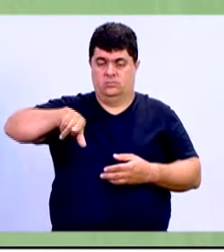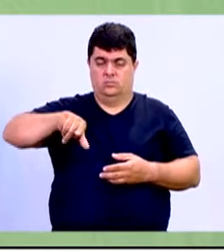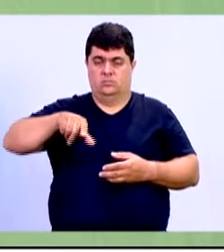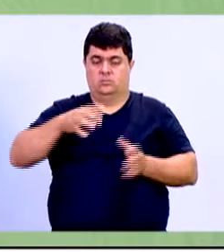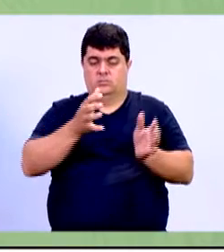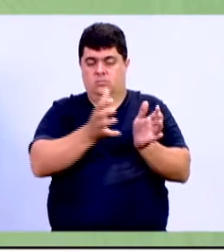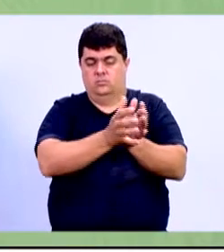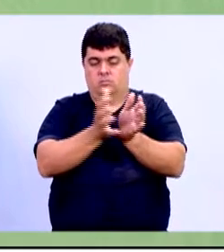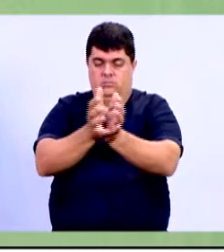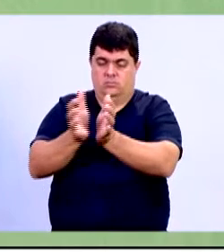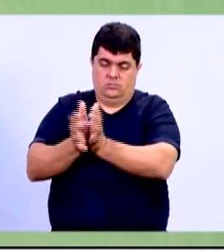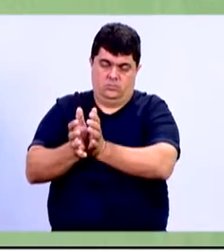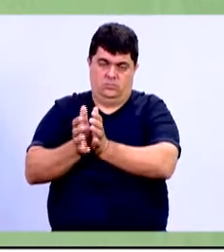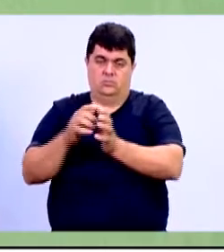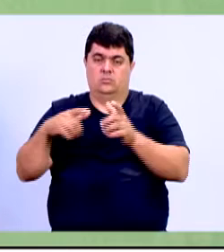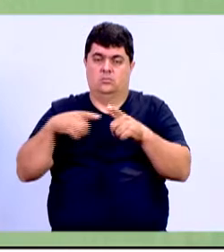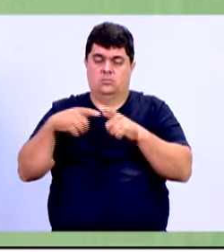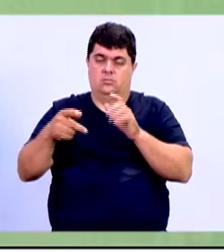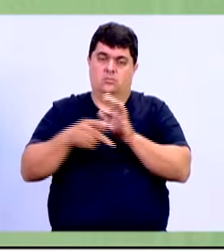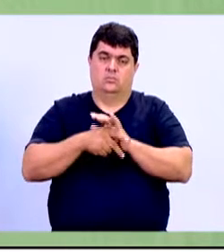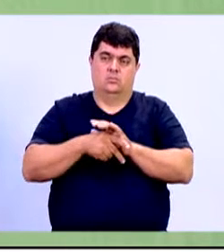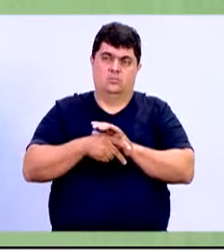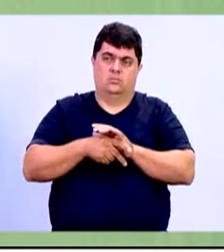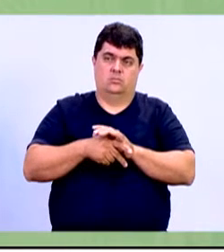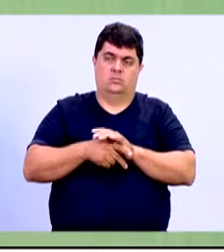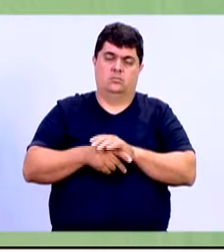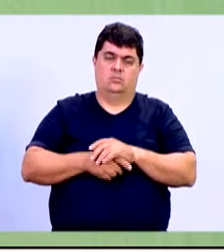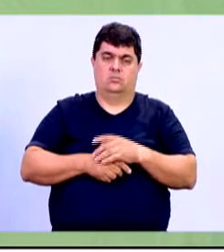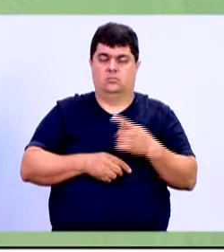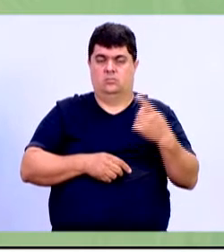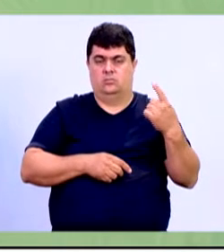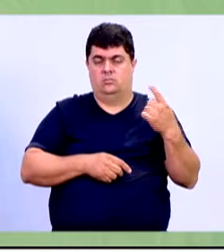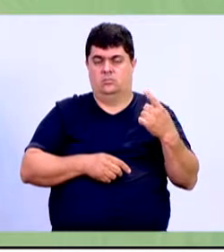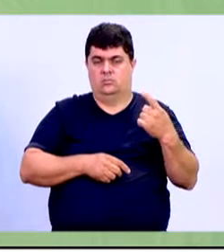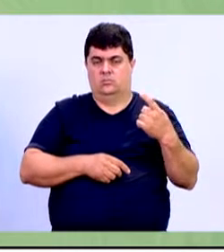de grupos de pessoas que trabalham. Né? Nós temos